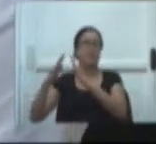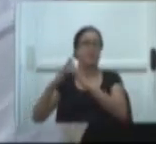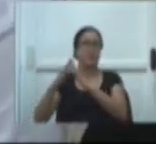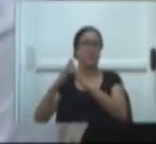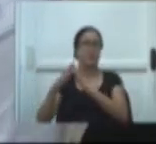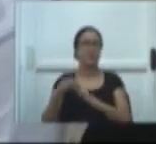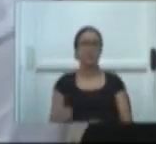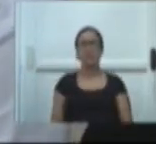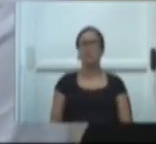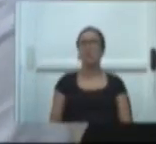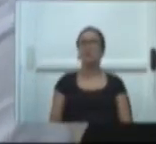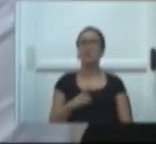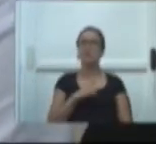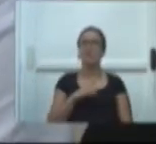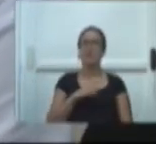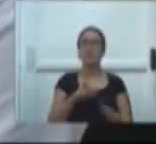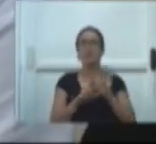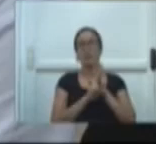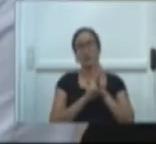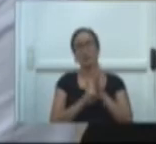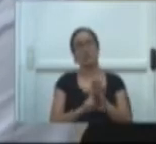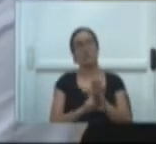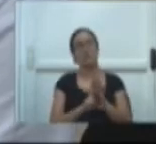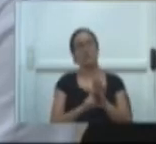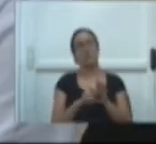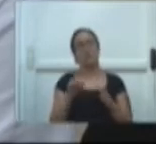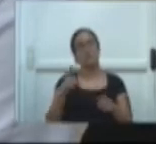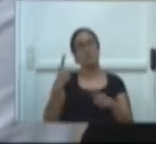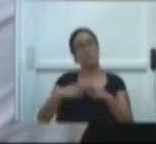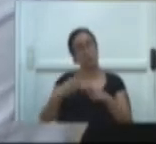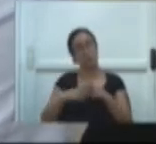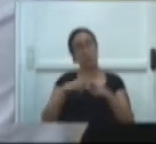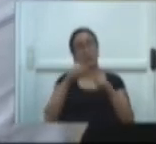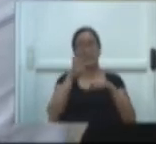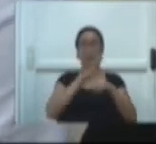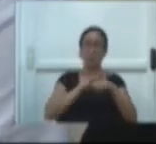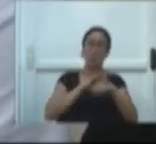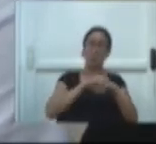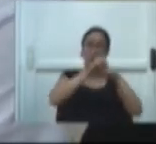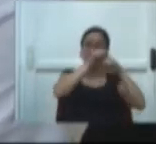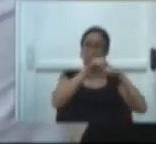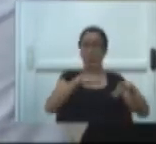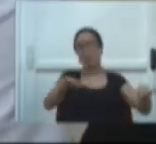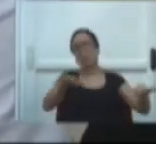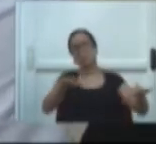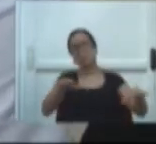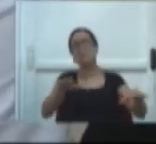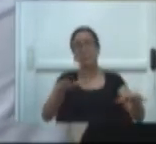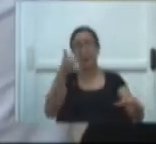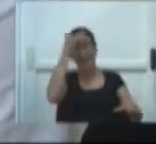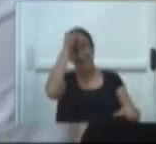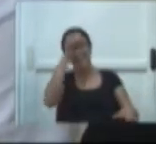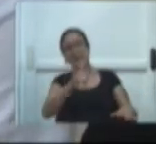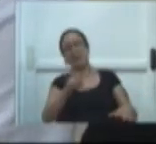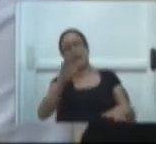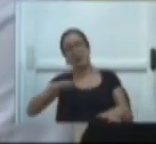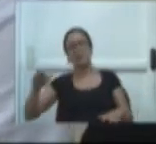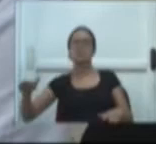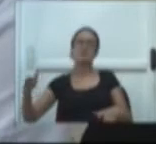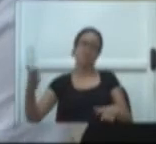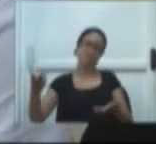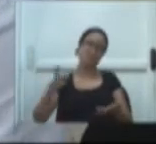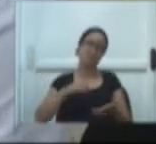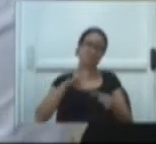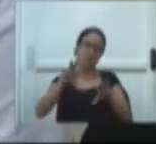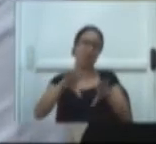representantes, visto o surto de dengue que nós estamos vivendo. Então, está aí, eu passo uma sugestão à Vossa Excelência e à Prefeitura Municipal de Limeira,